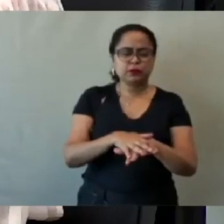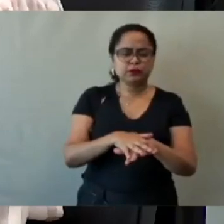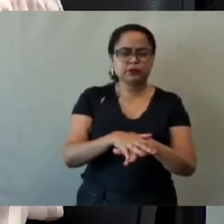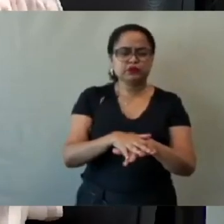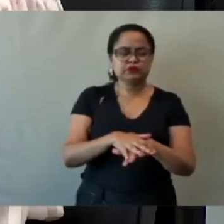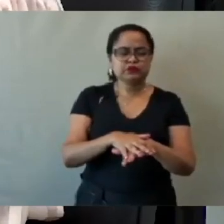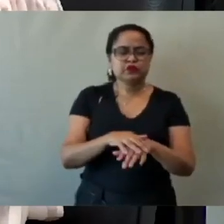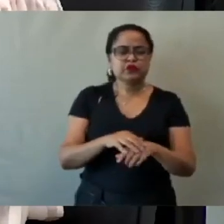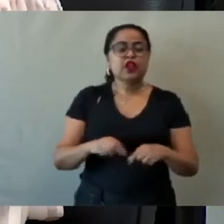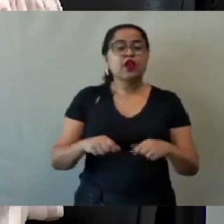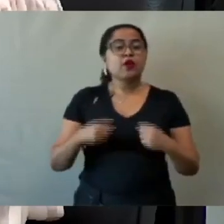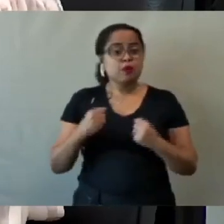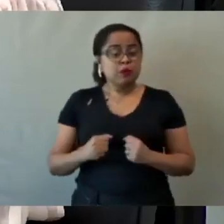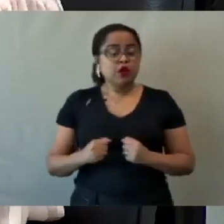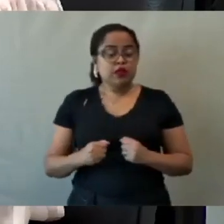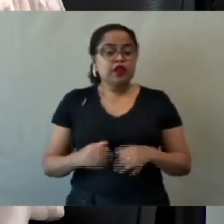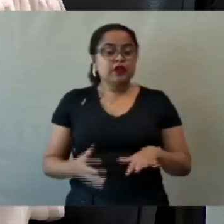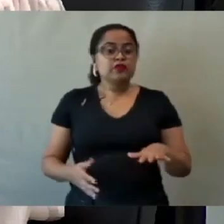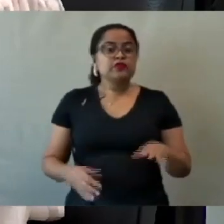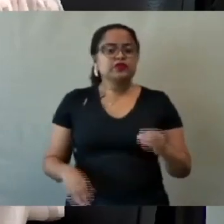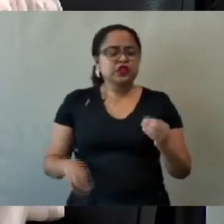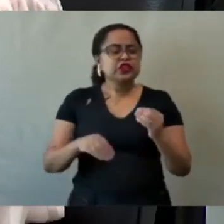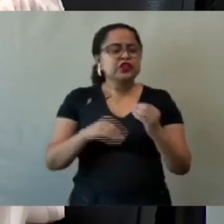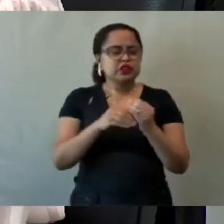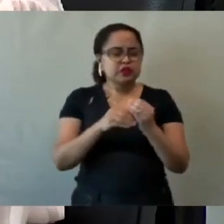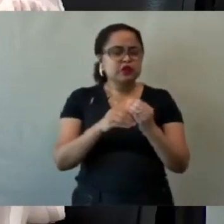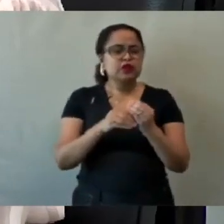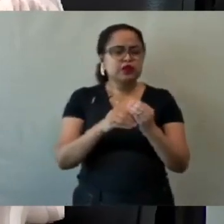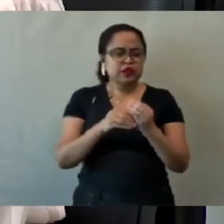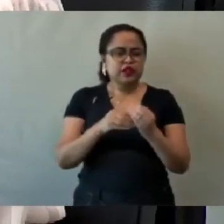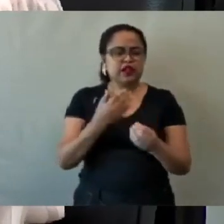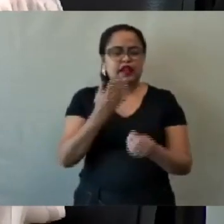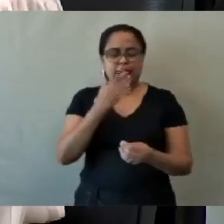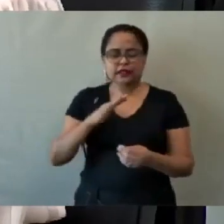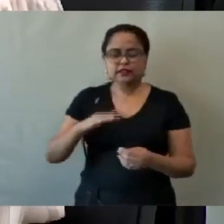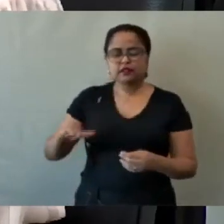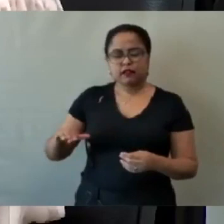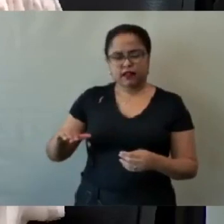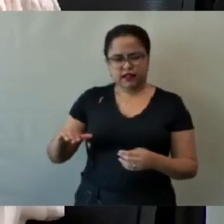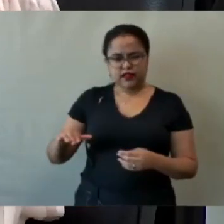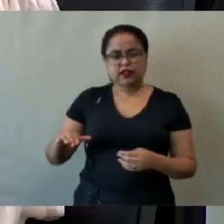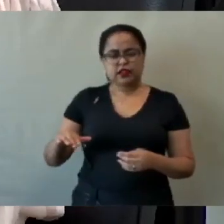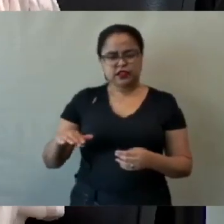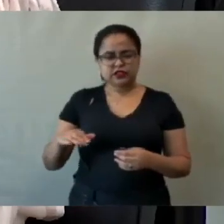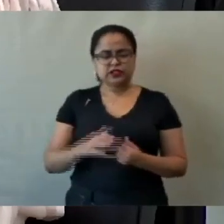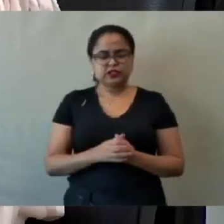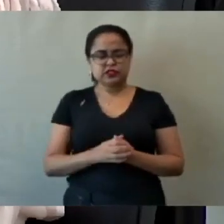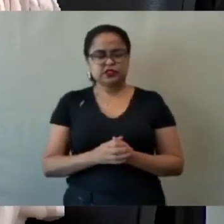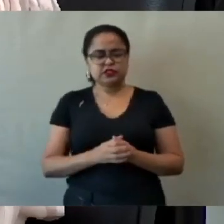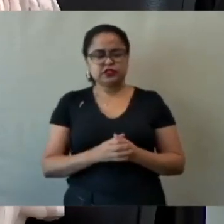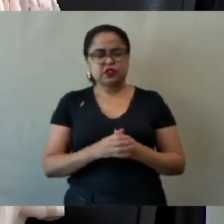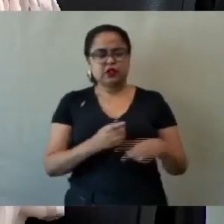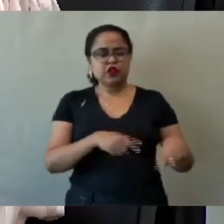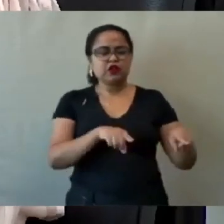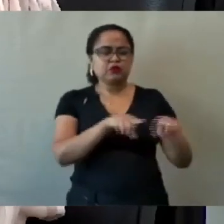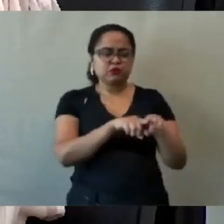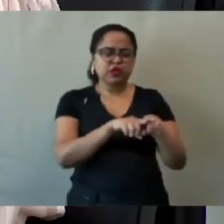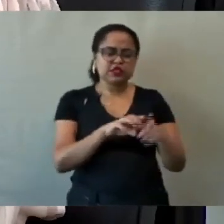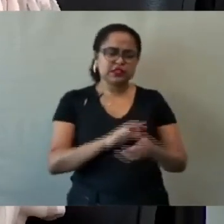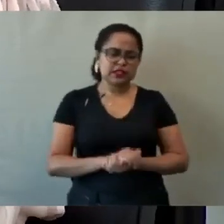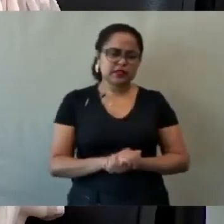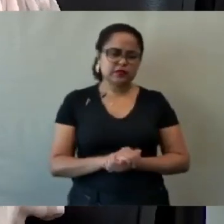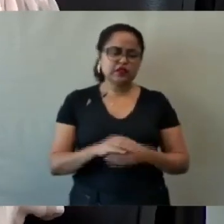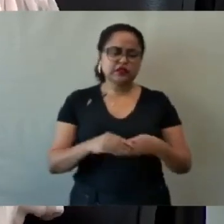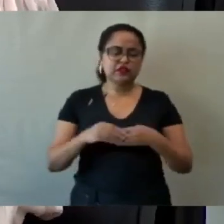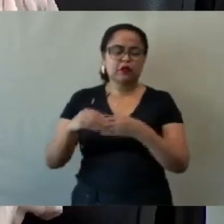e podemos incluir essa questão envolvendo as creches conveniadas, né? Acho que podemos incluir esse